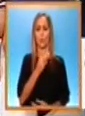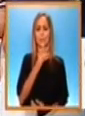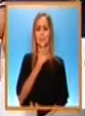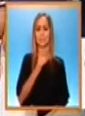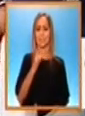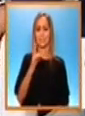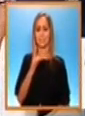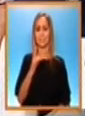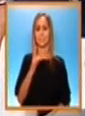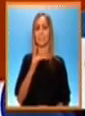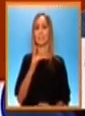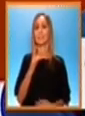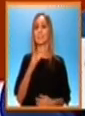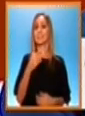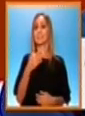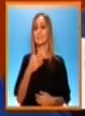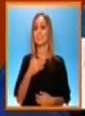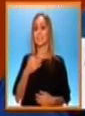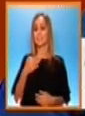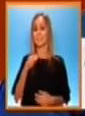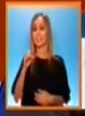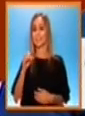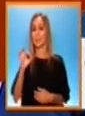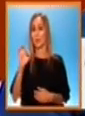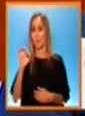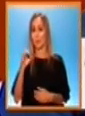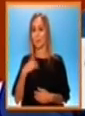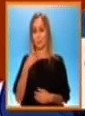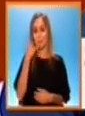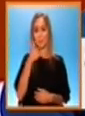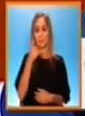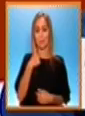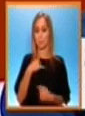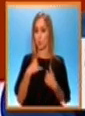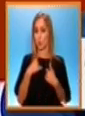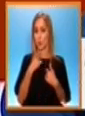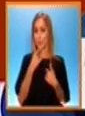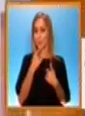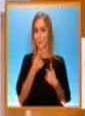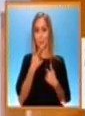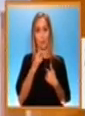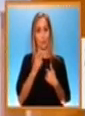21466-7708. Eu disse 21466-7708 para o espetáculo, sim. Mas nós não podemos dizer aqui.